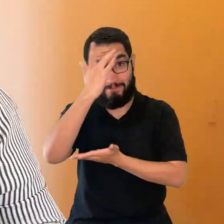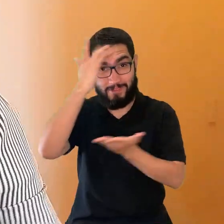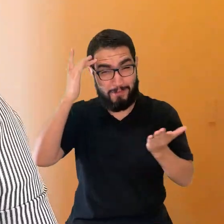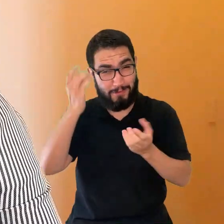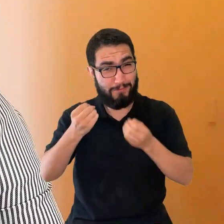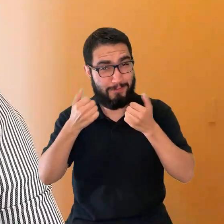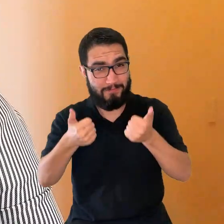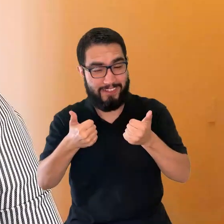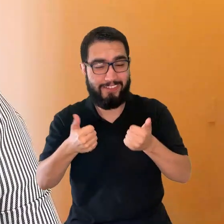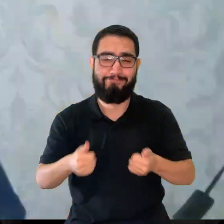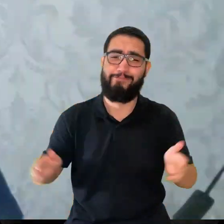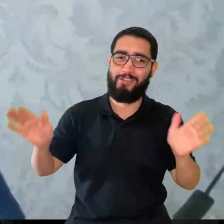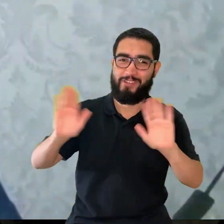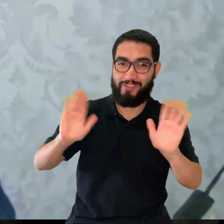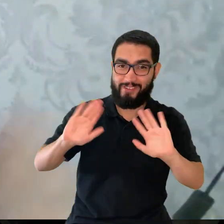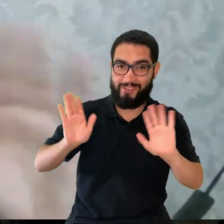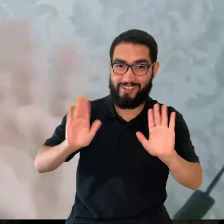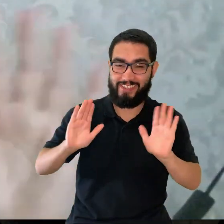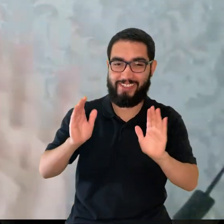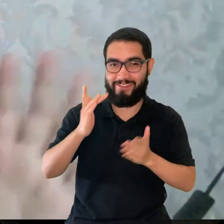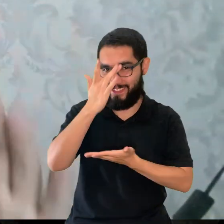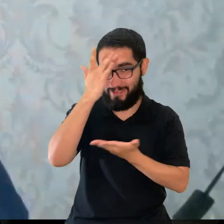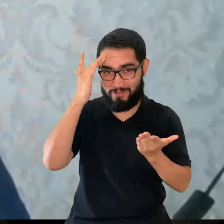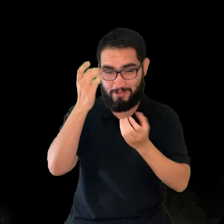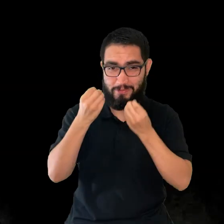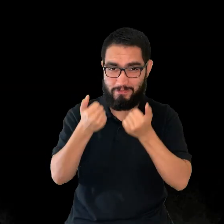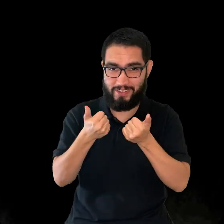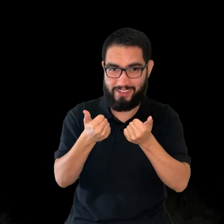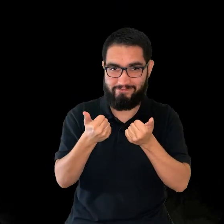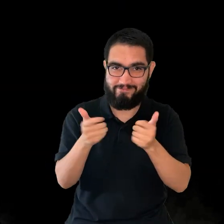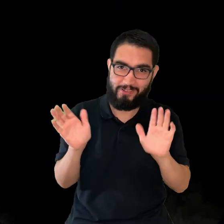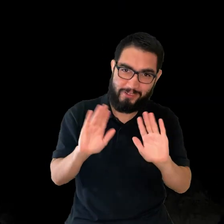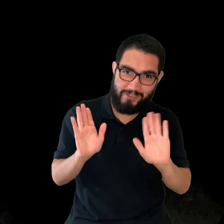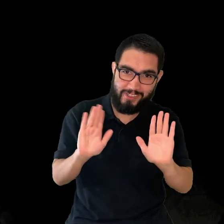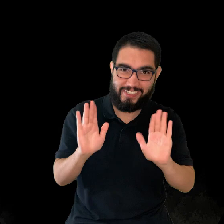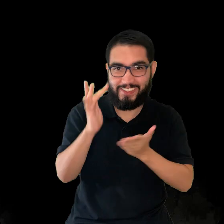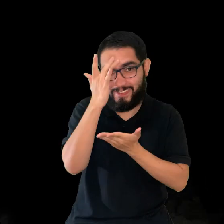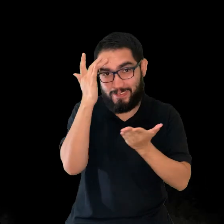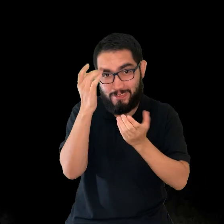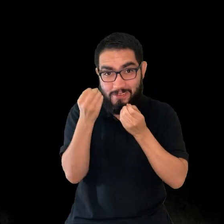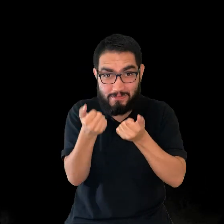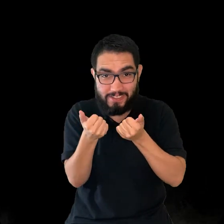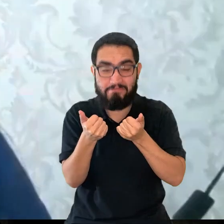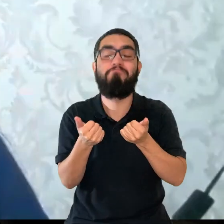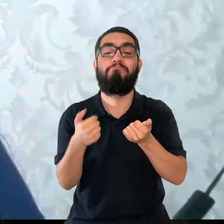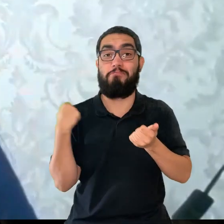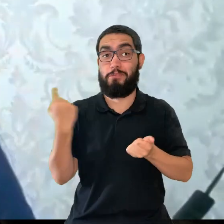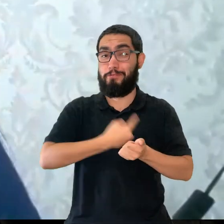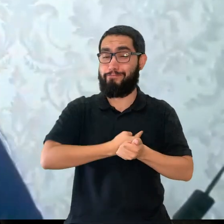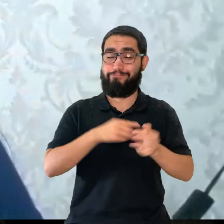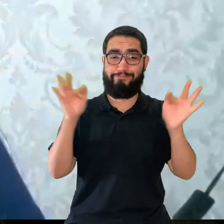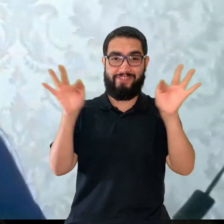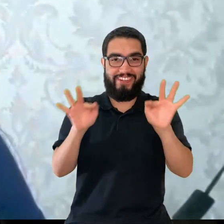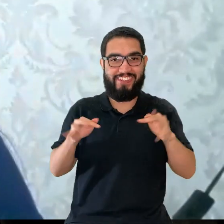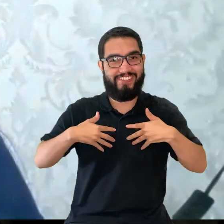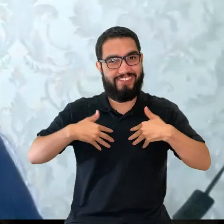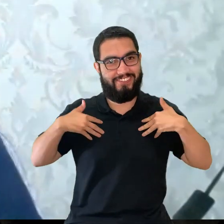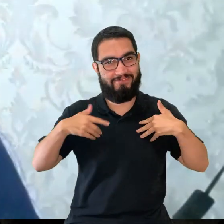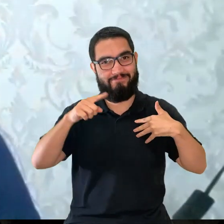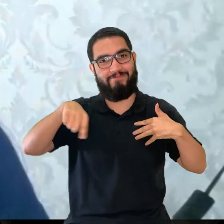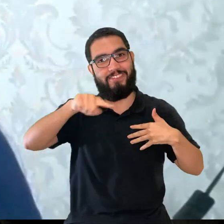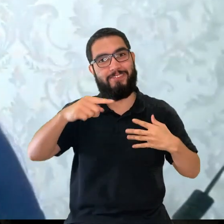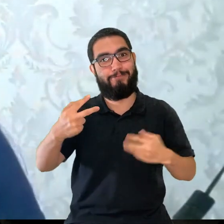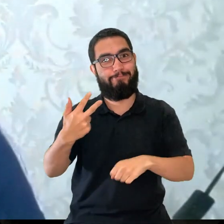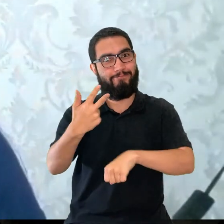Fala pessoal, tudo bem com vocês? Oi pessoal, tudo bem? Oi pessoal, tudo bem? Nós ficamos muito felizes